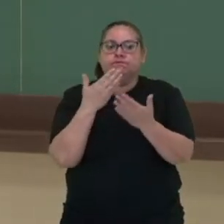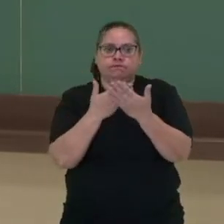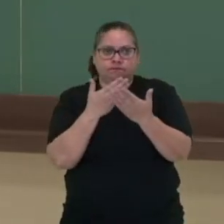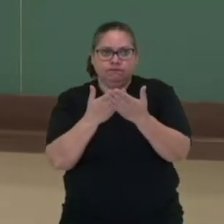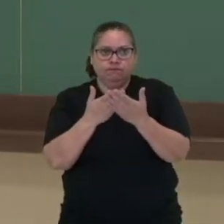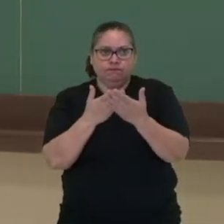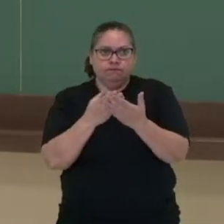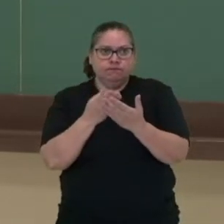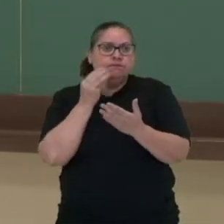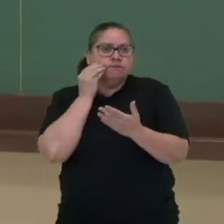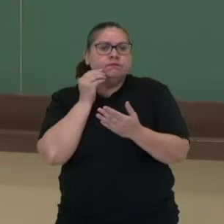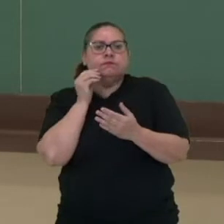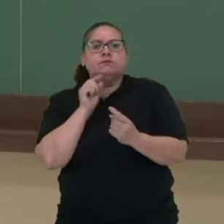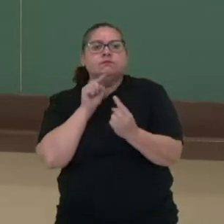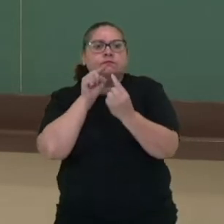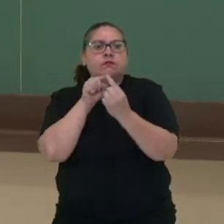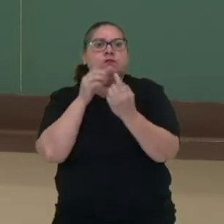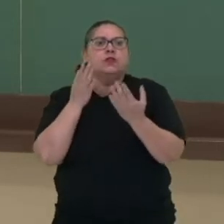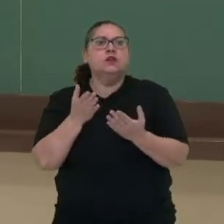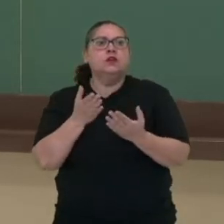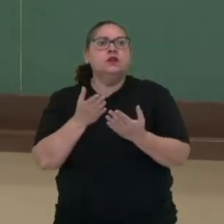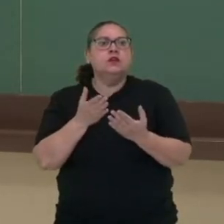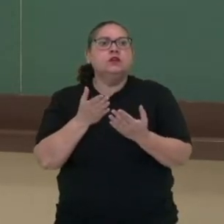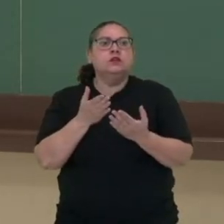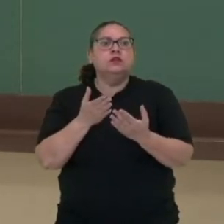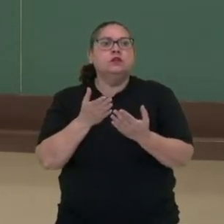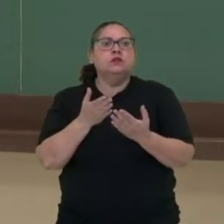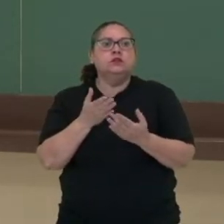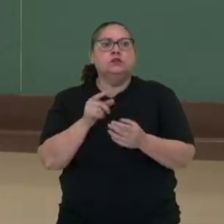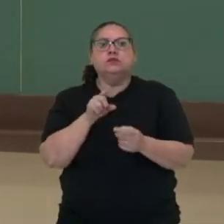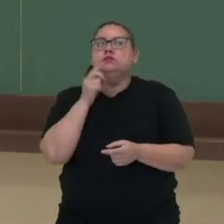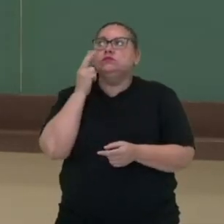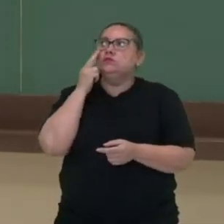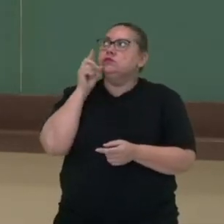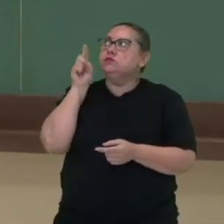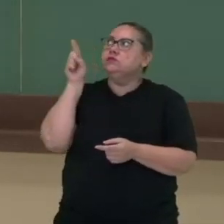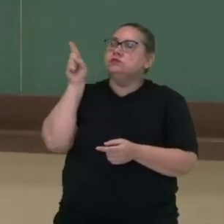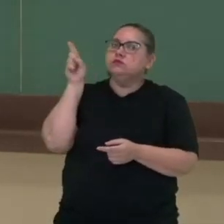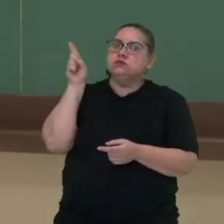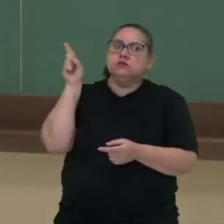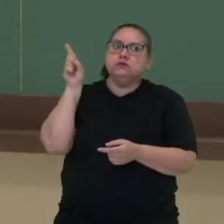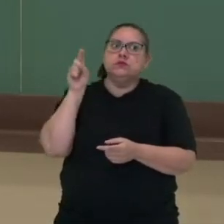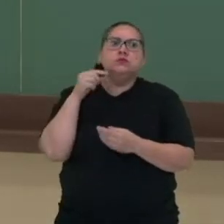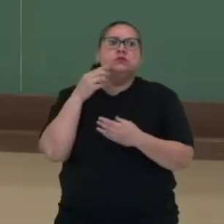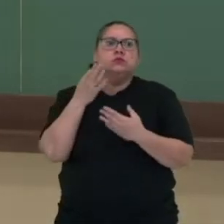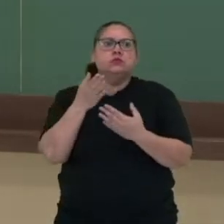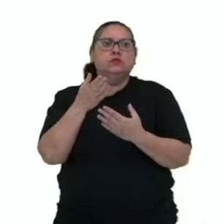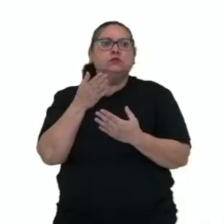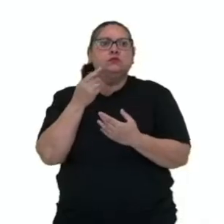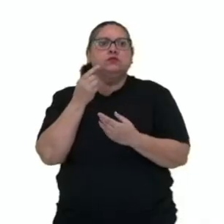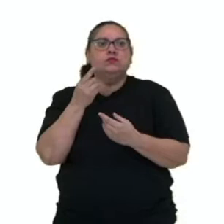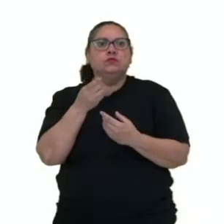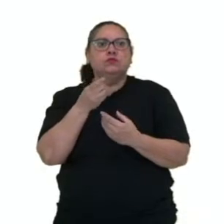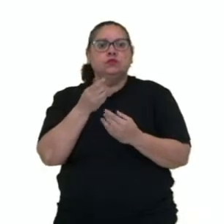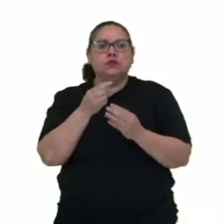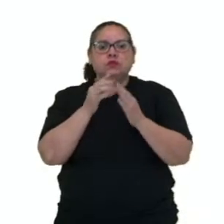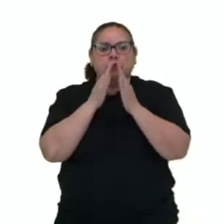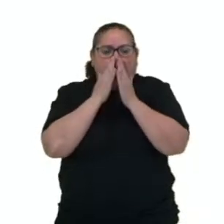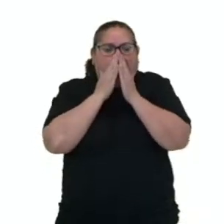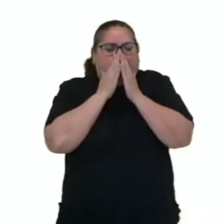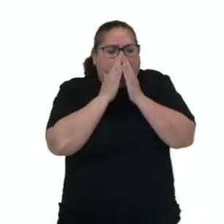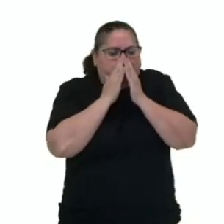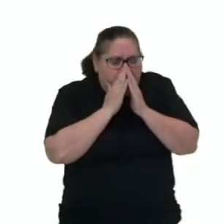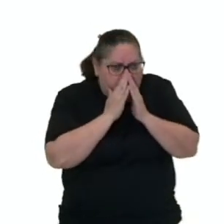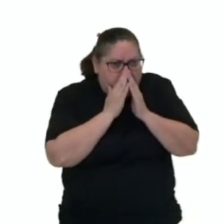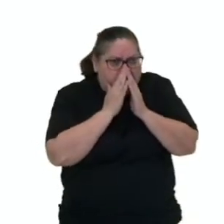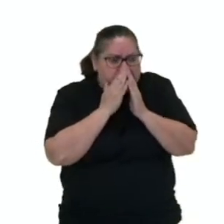tentar chegar nessa conclusão. Vamos observar esta imagem. Então, nós temos aqui uma moça com